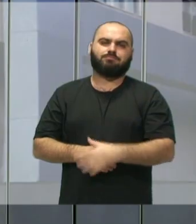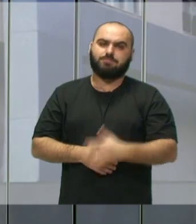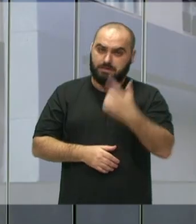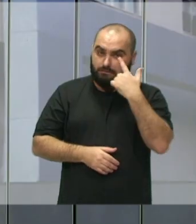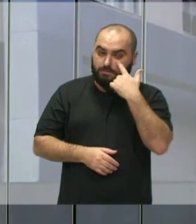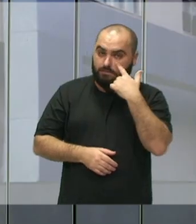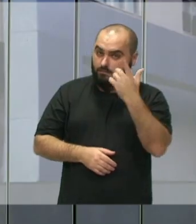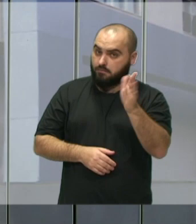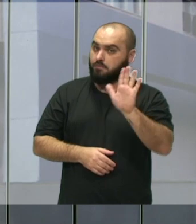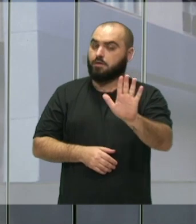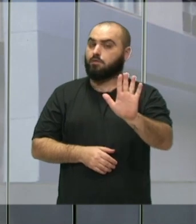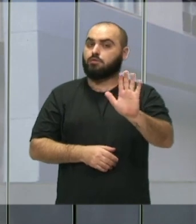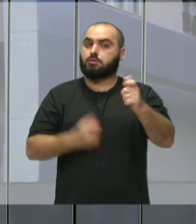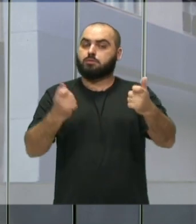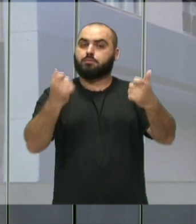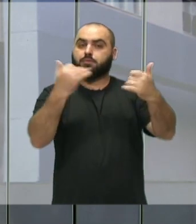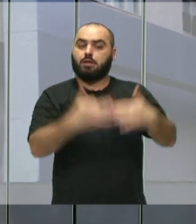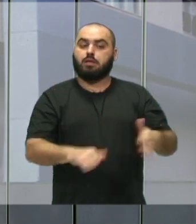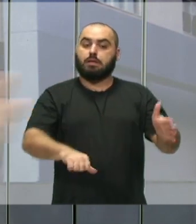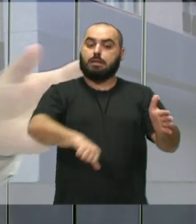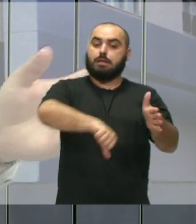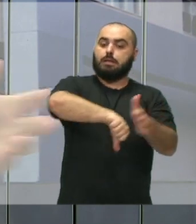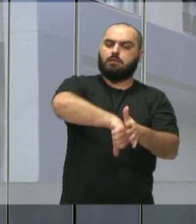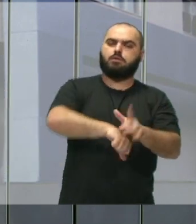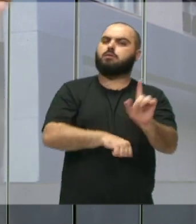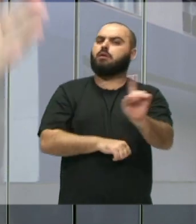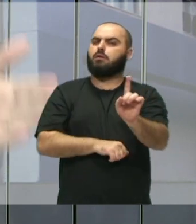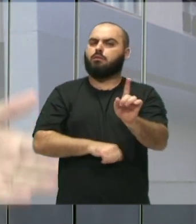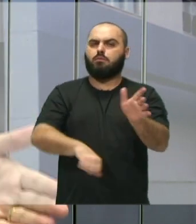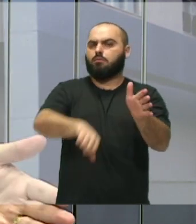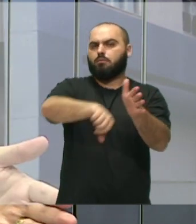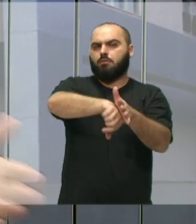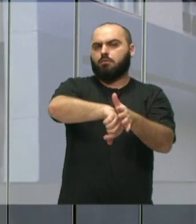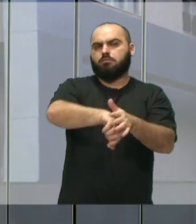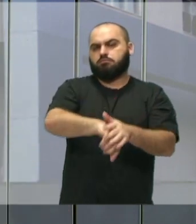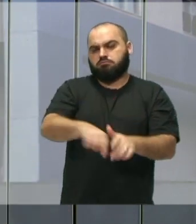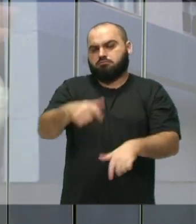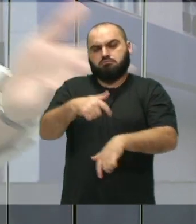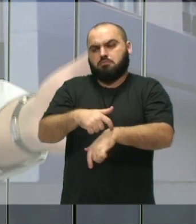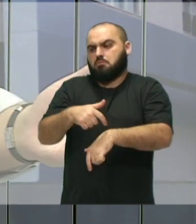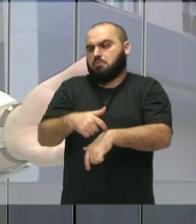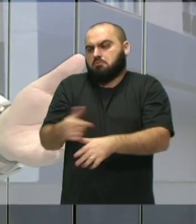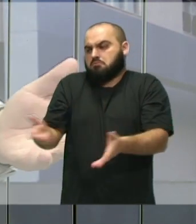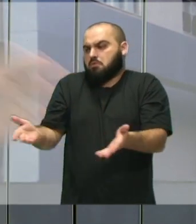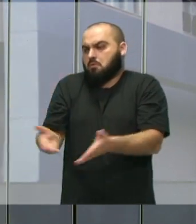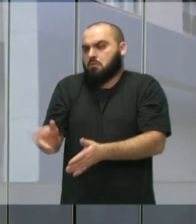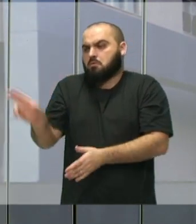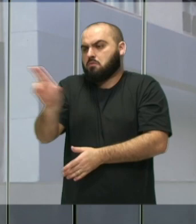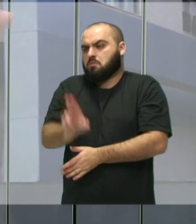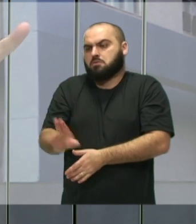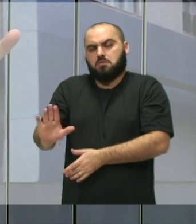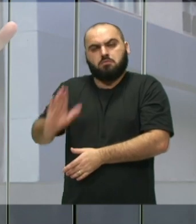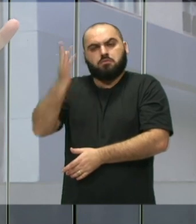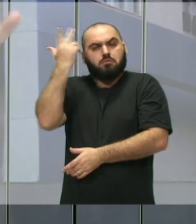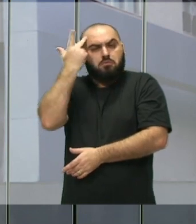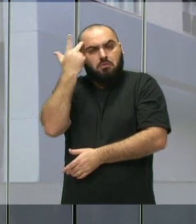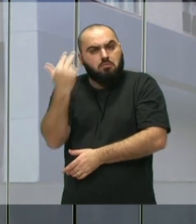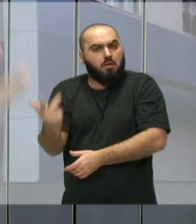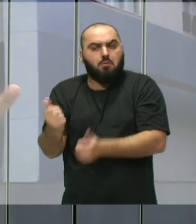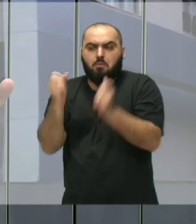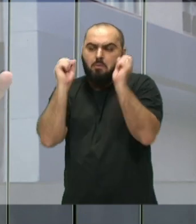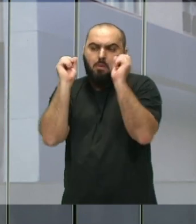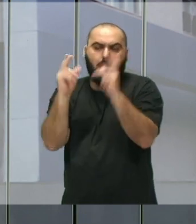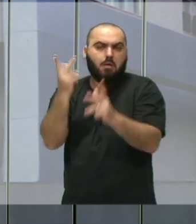não estou dizendo que isso é um crime. Não é um crime. Esse é o atual modelo que nós temos, é assim que acontece. É normal.